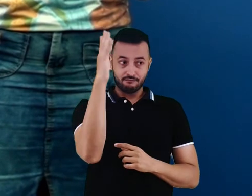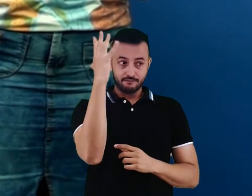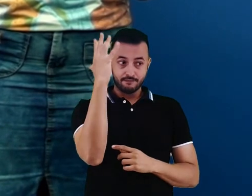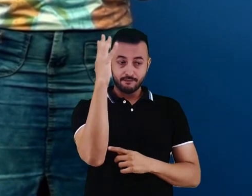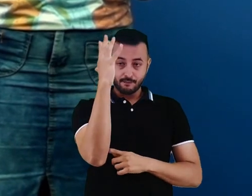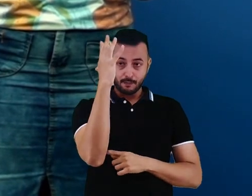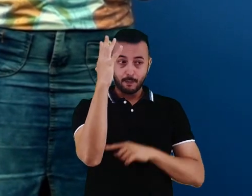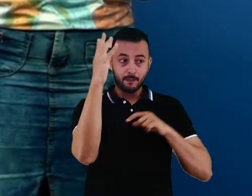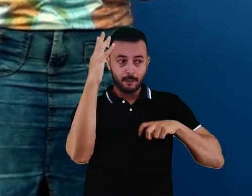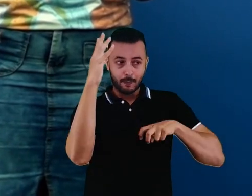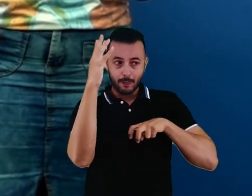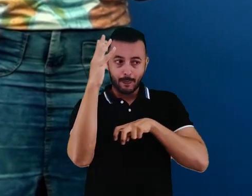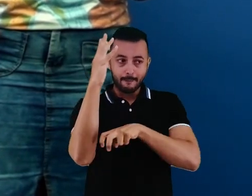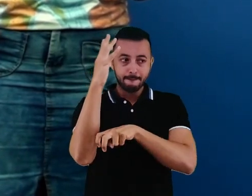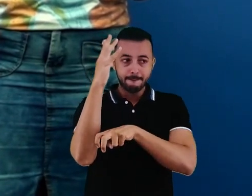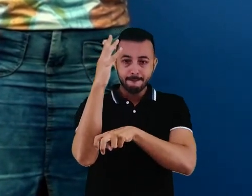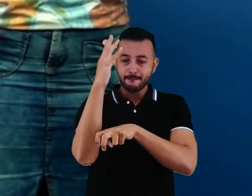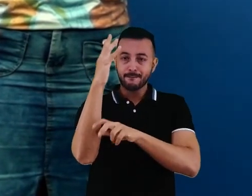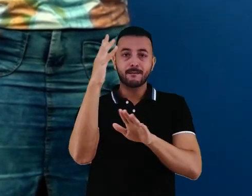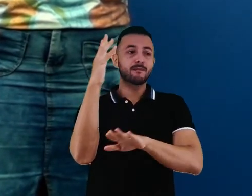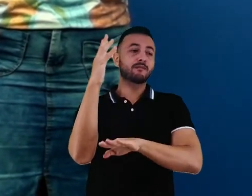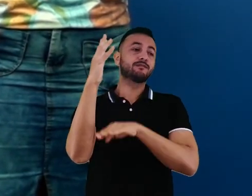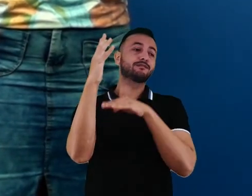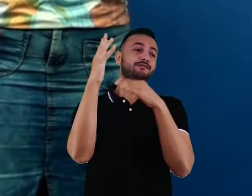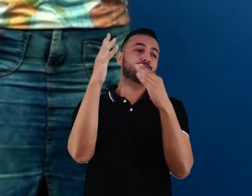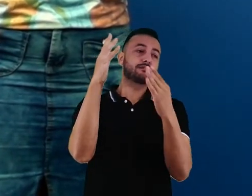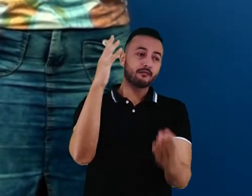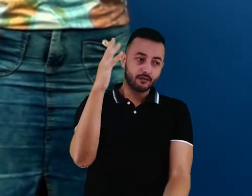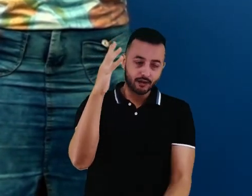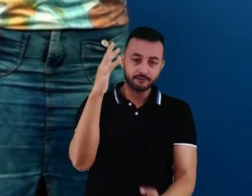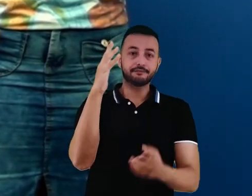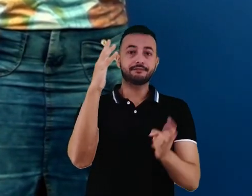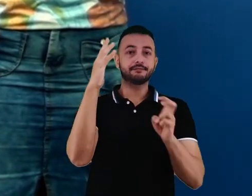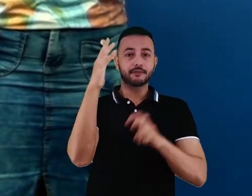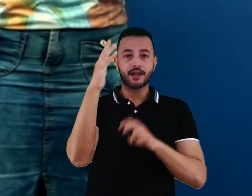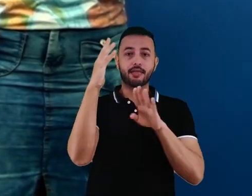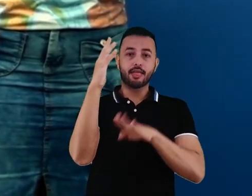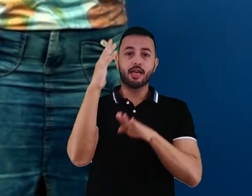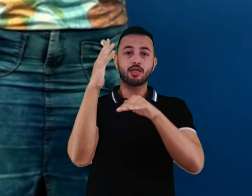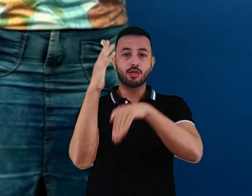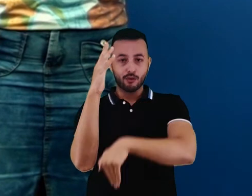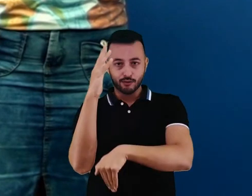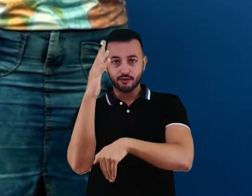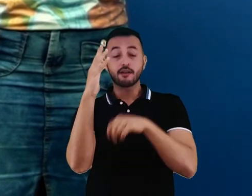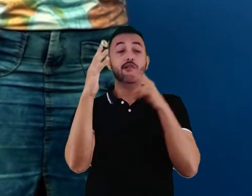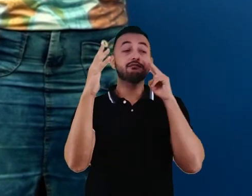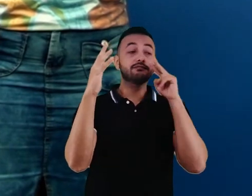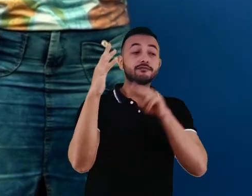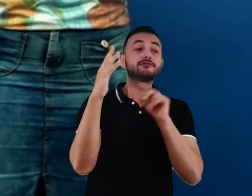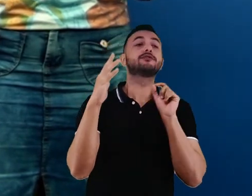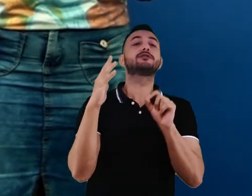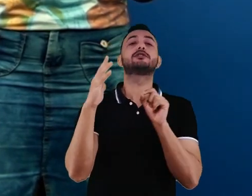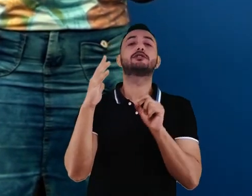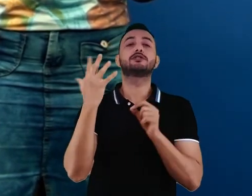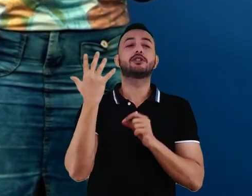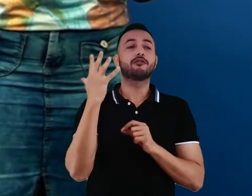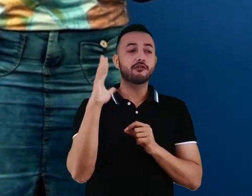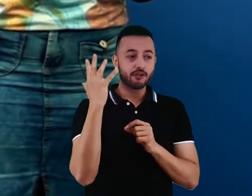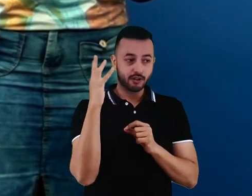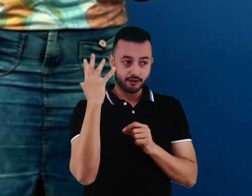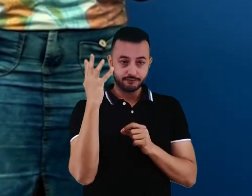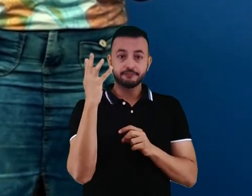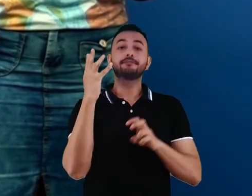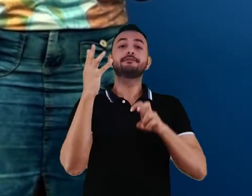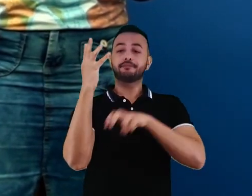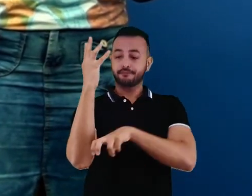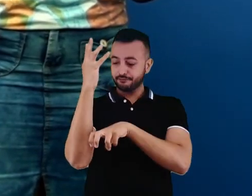exemplo, a sombra de uma árvore, o dia todo, se você ficar de manhã até de noite. Você vai observar, por exemplo, que você vai estar na sombra de